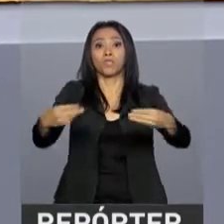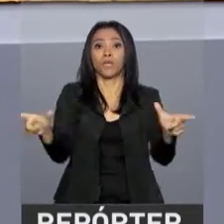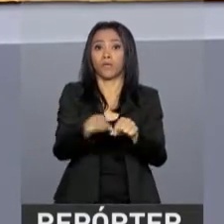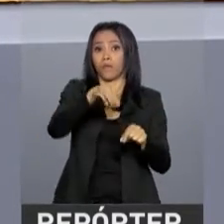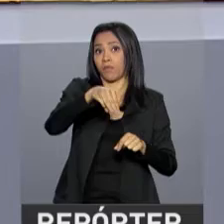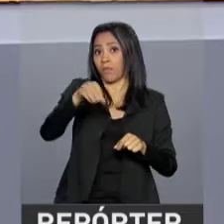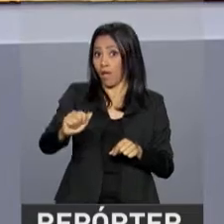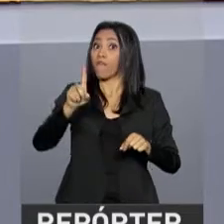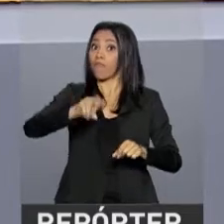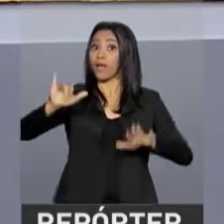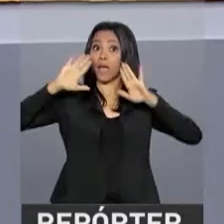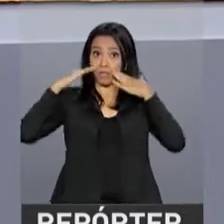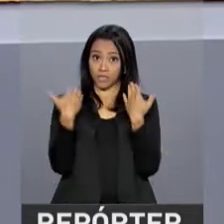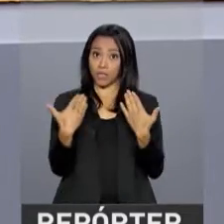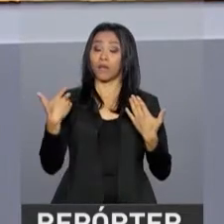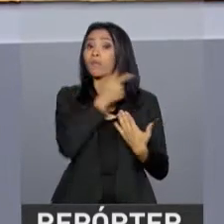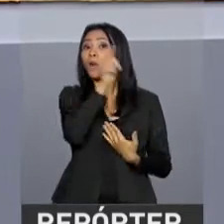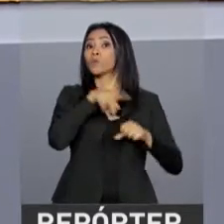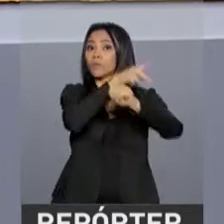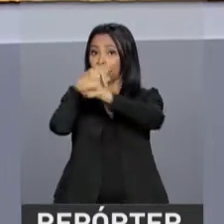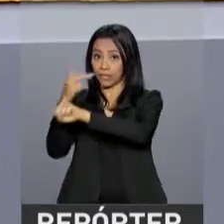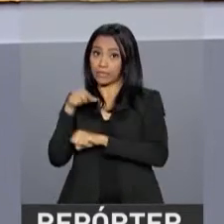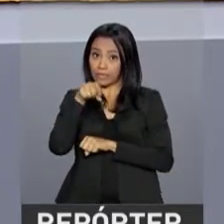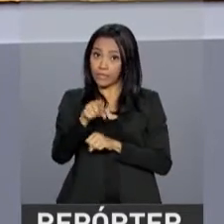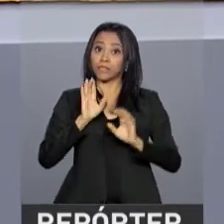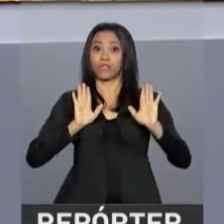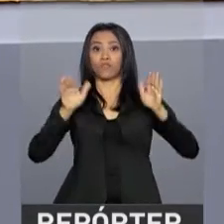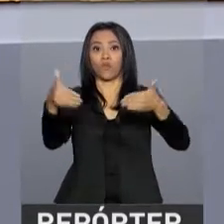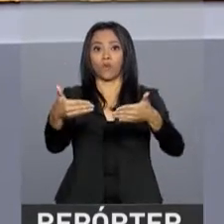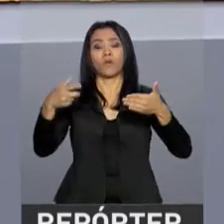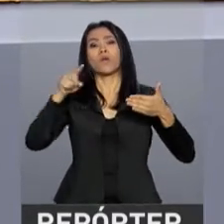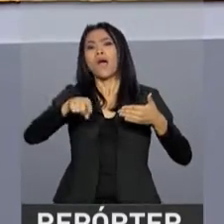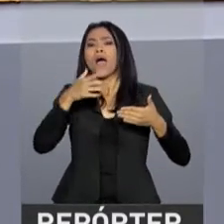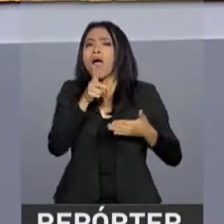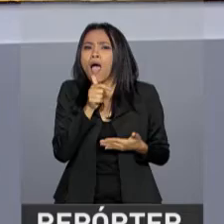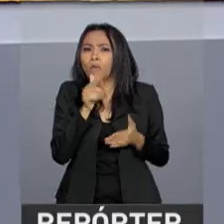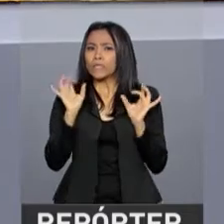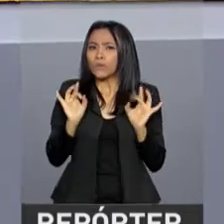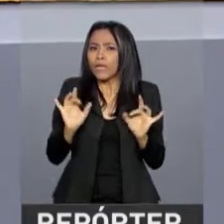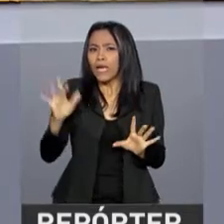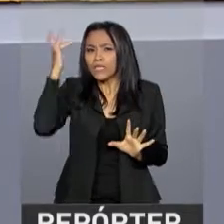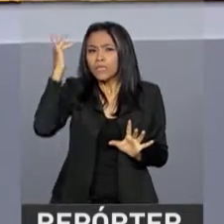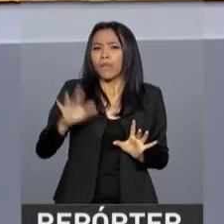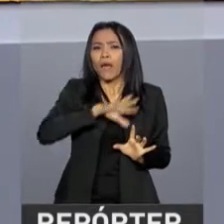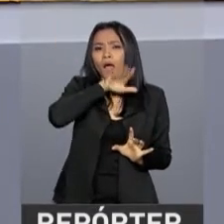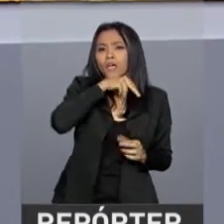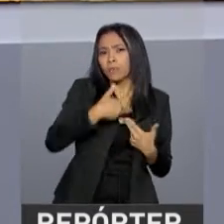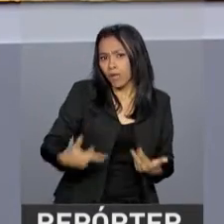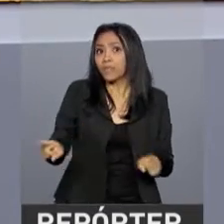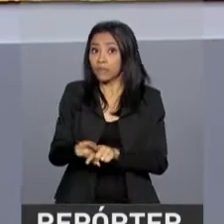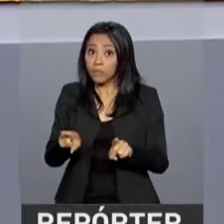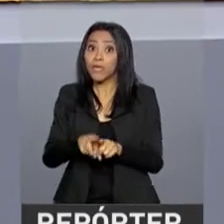aos outros países durante o fórum o programa garante acesso à água de qualidade para consumo humano e animal a partir do aproveitamento